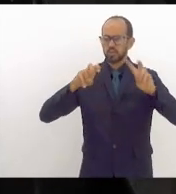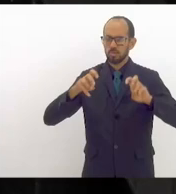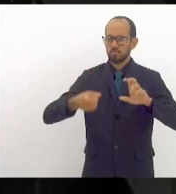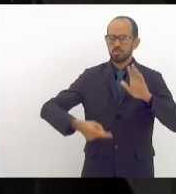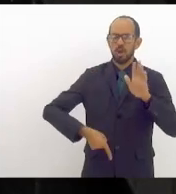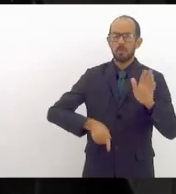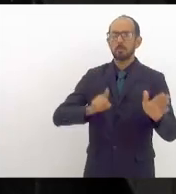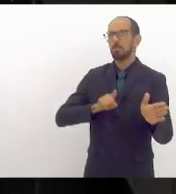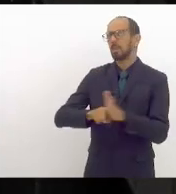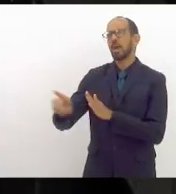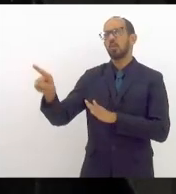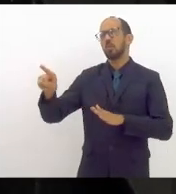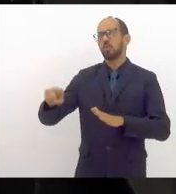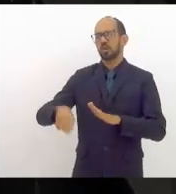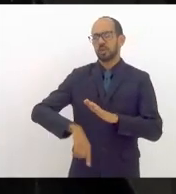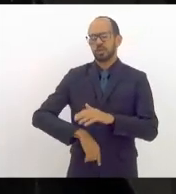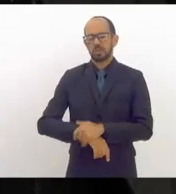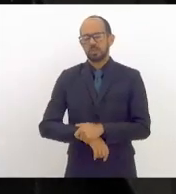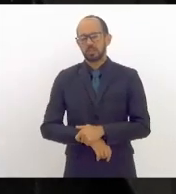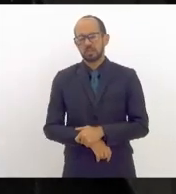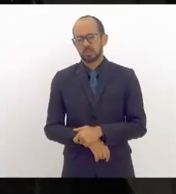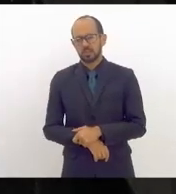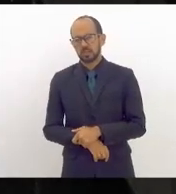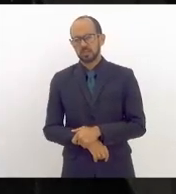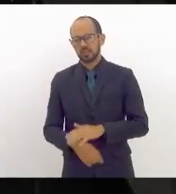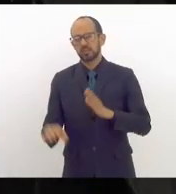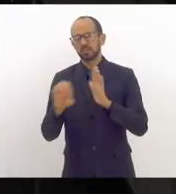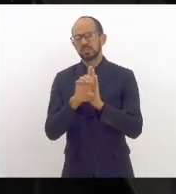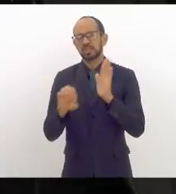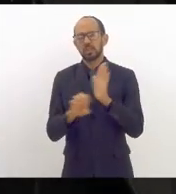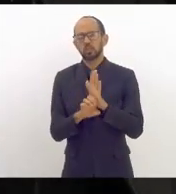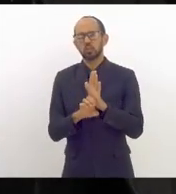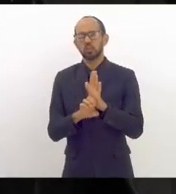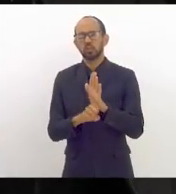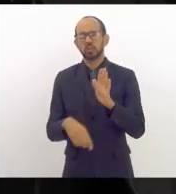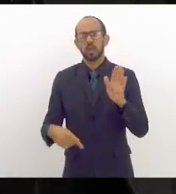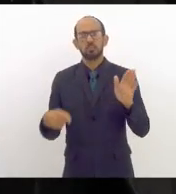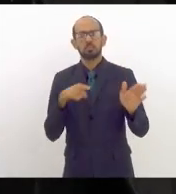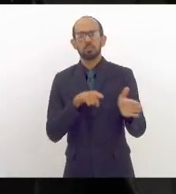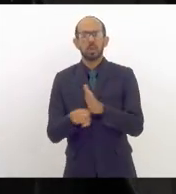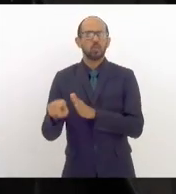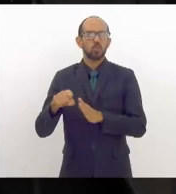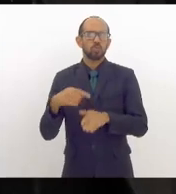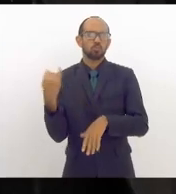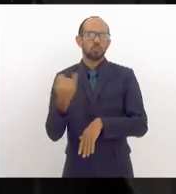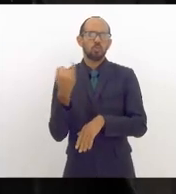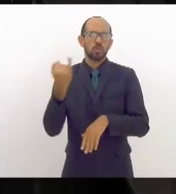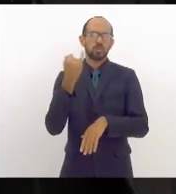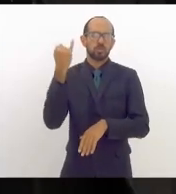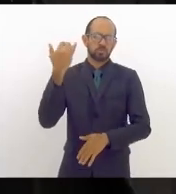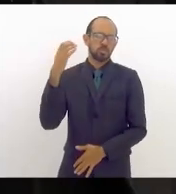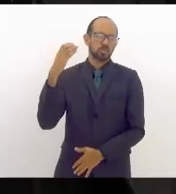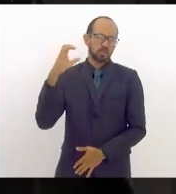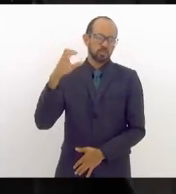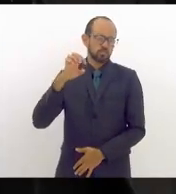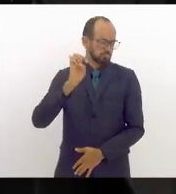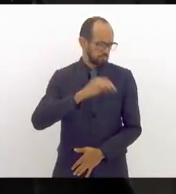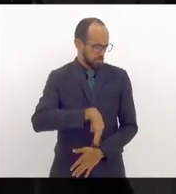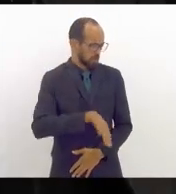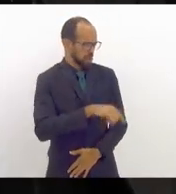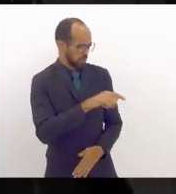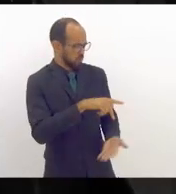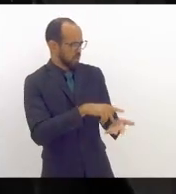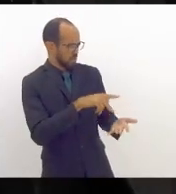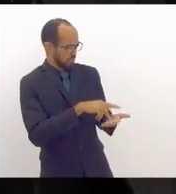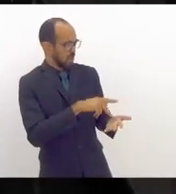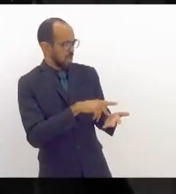do estatuto da pergunta como sendo algo Deputado Eliomar fundamental para ciência e a verdade não há Ciência